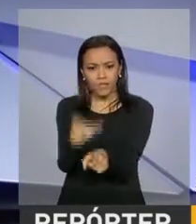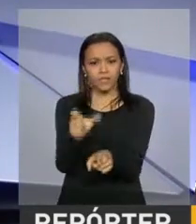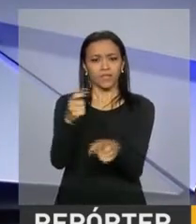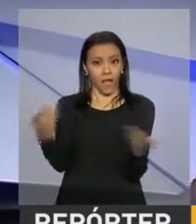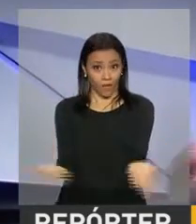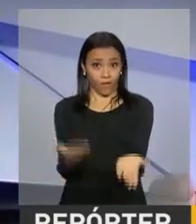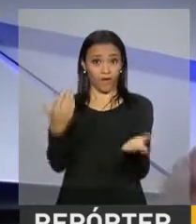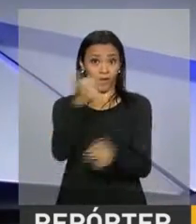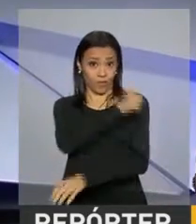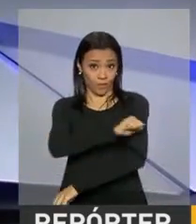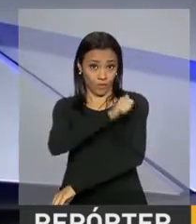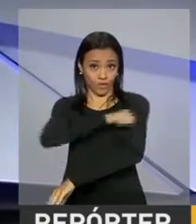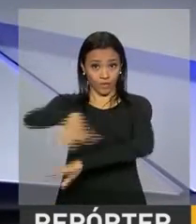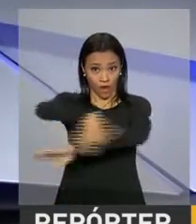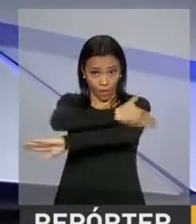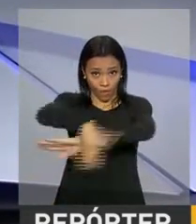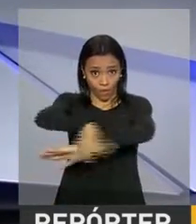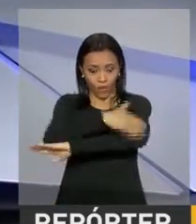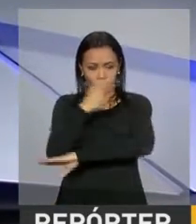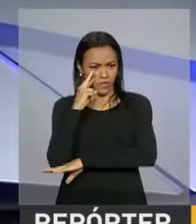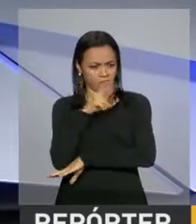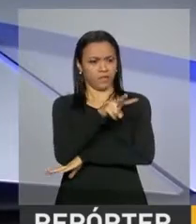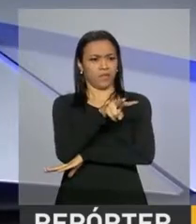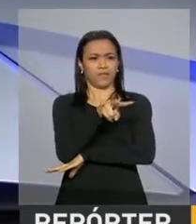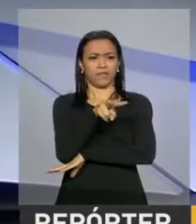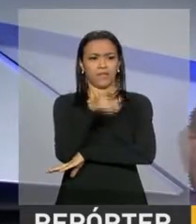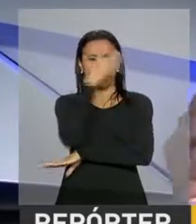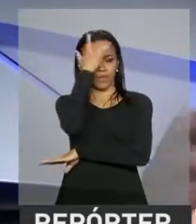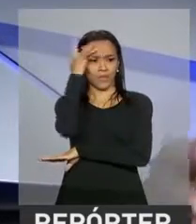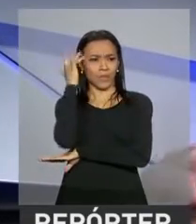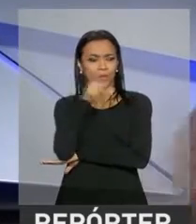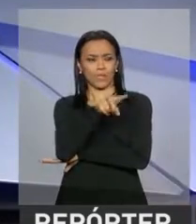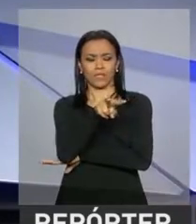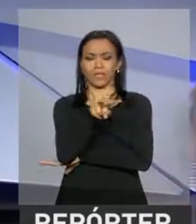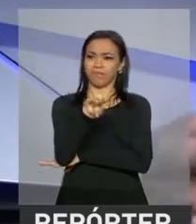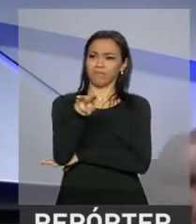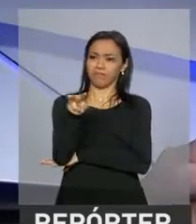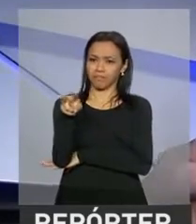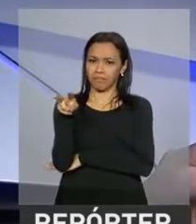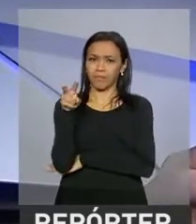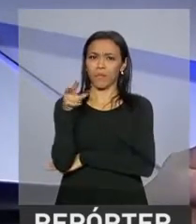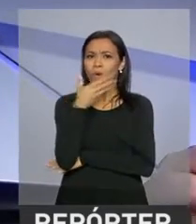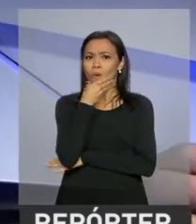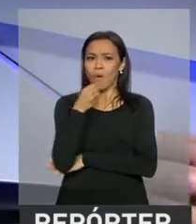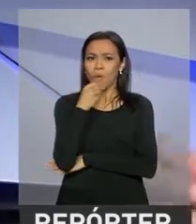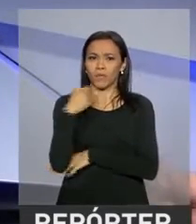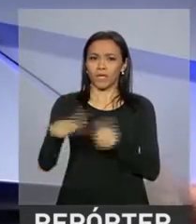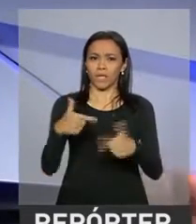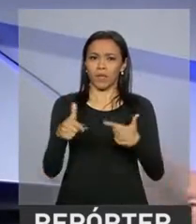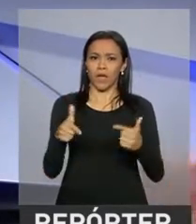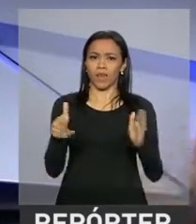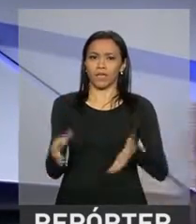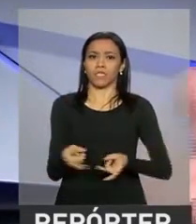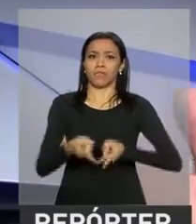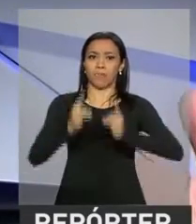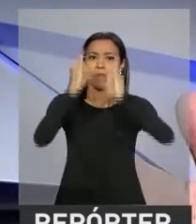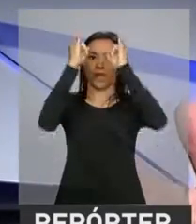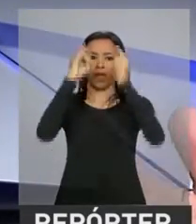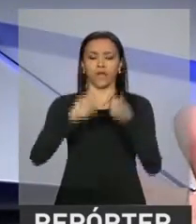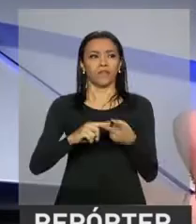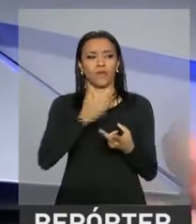nesse momento, você vê as pessoas mais improváveis, né? Tipo assim, porteiro de prédio,